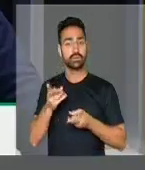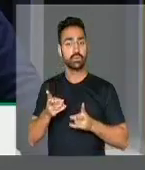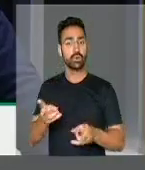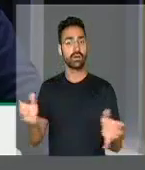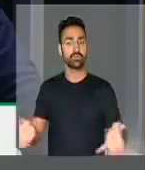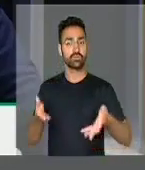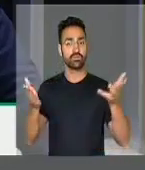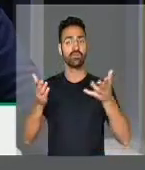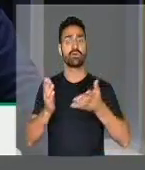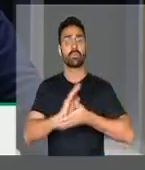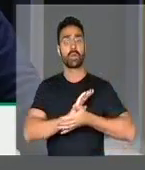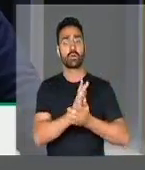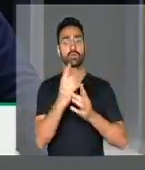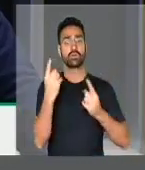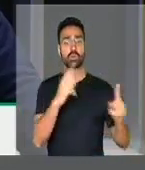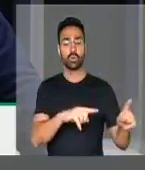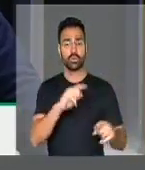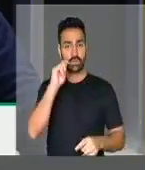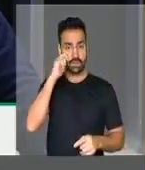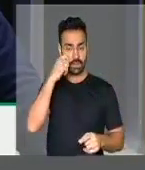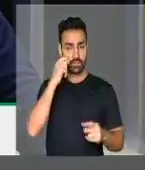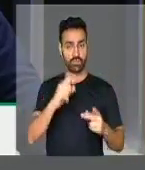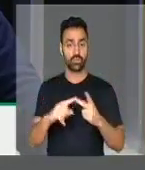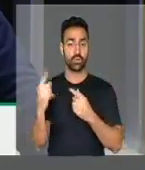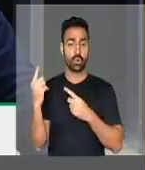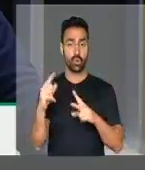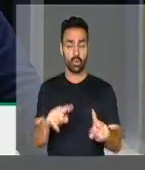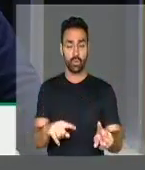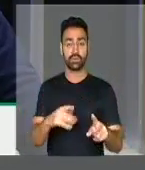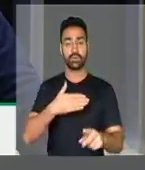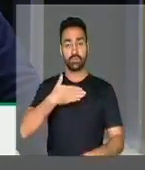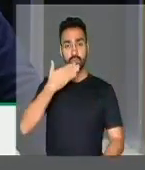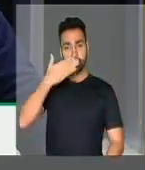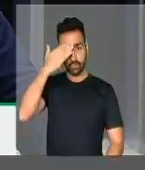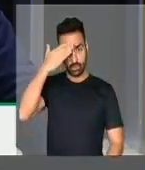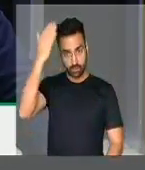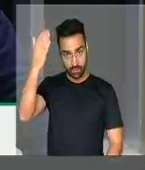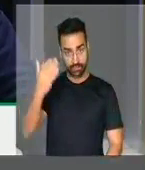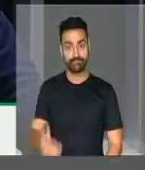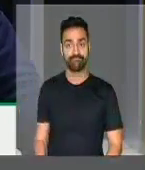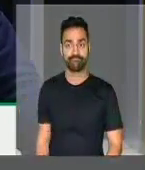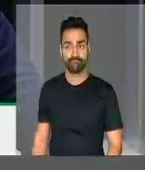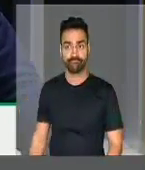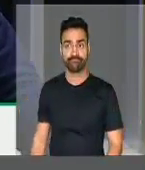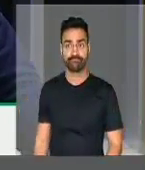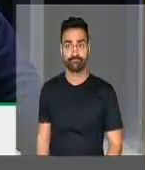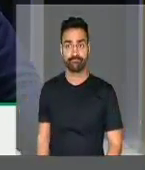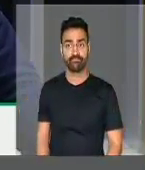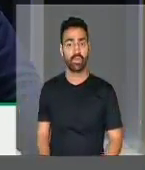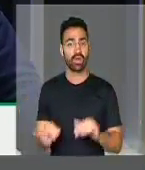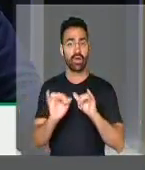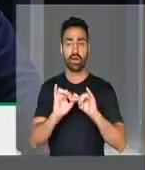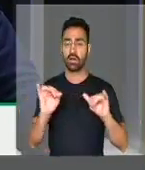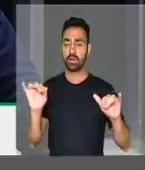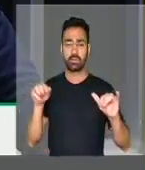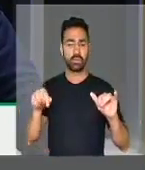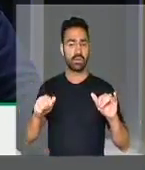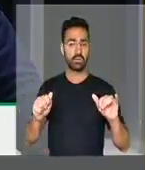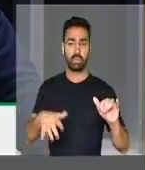negros contra muçulmanos uma campanha só de dan